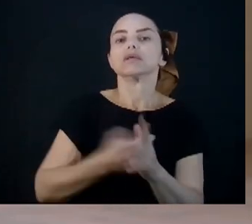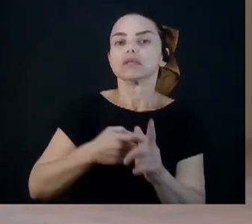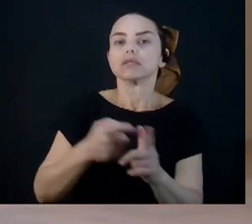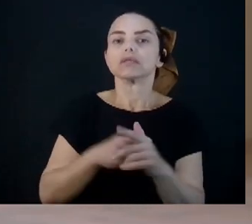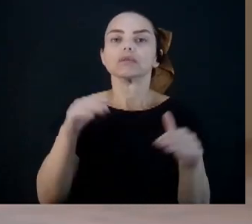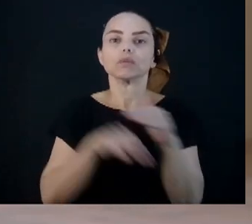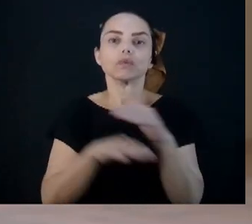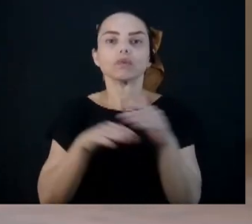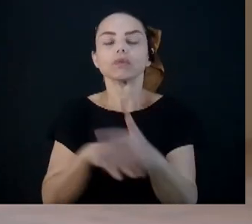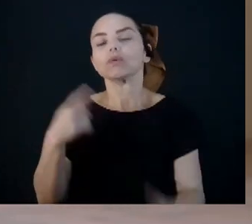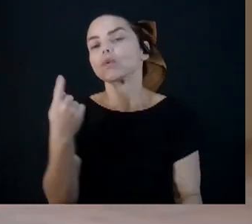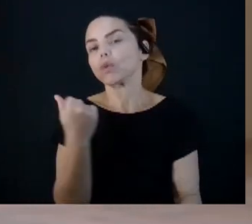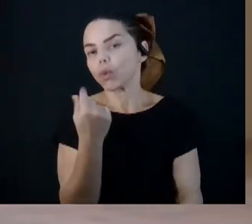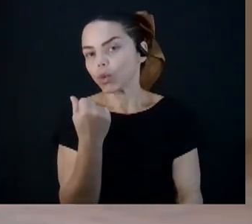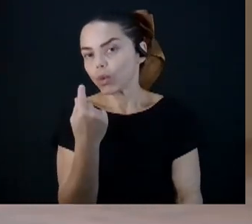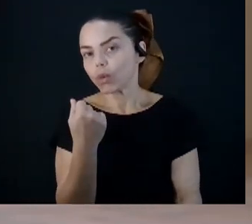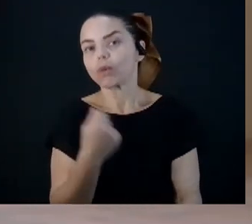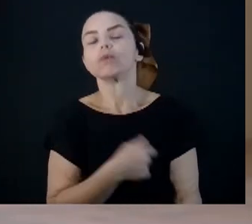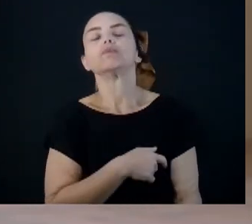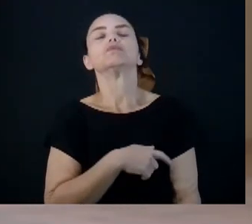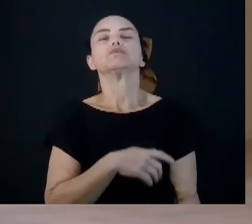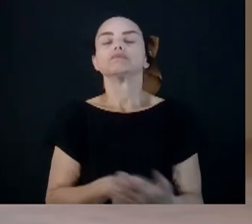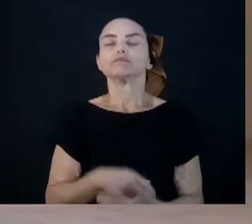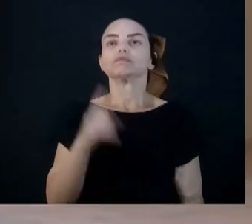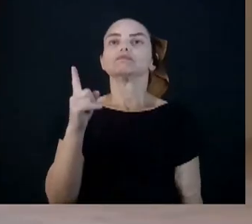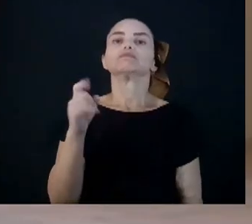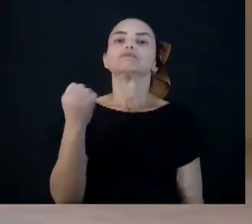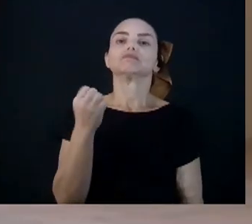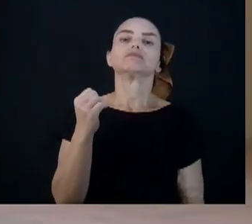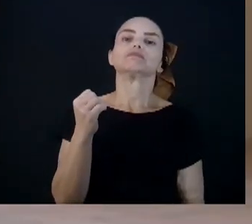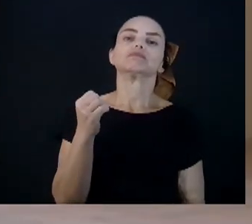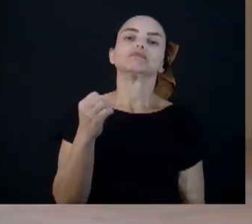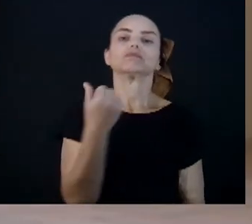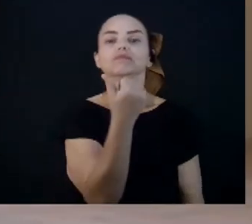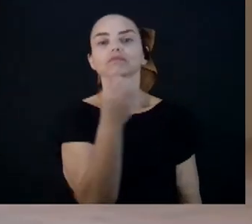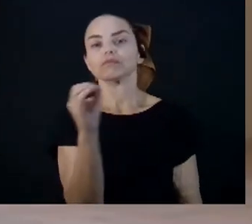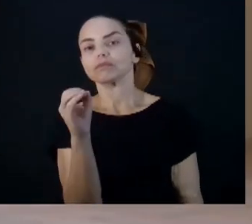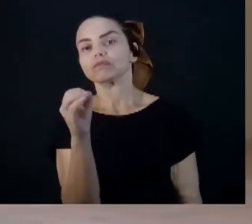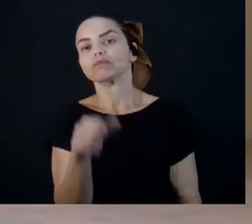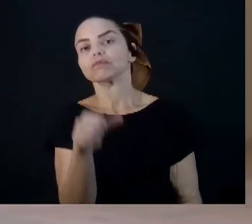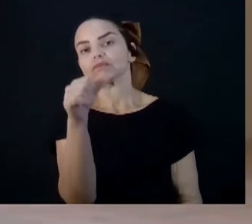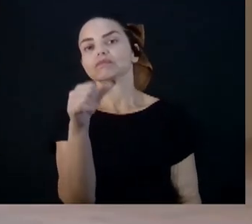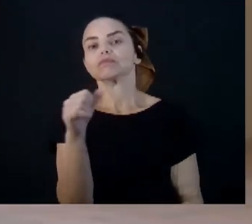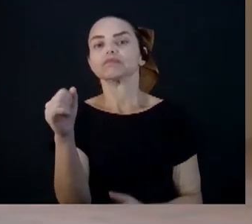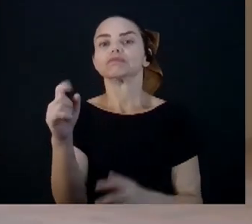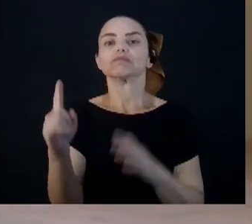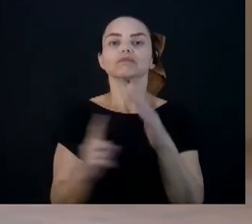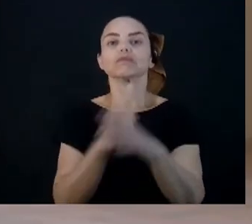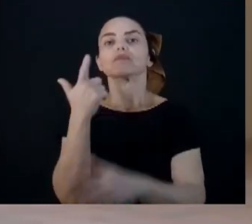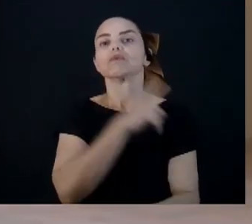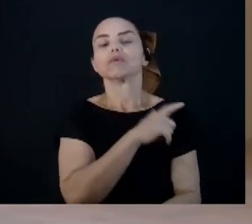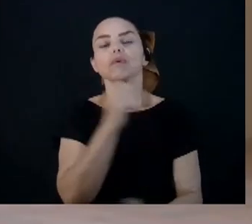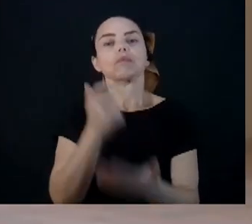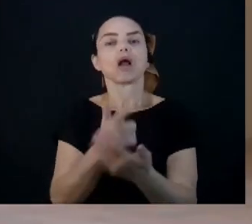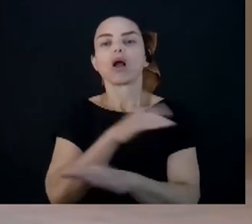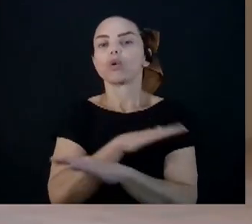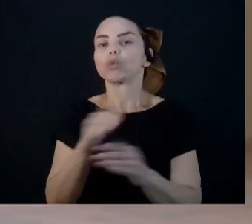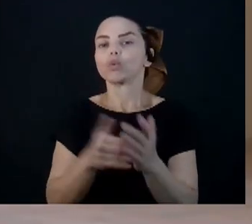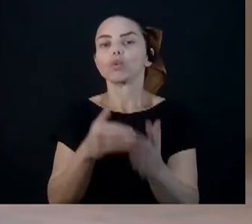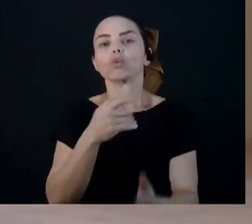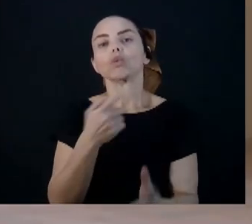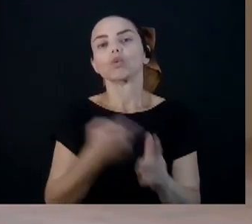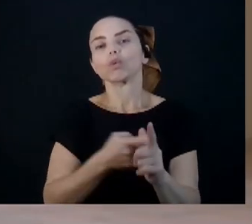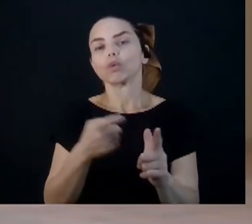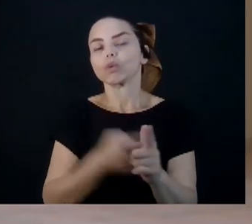dinheiro, que até então, em 1860, o primeiro imigrante que conseguiu quitar suas dívidas foi